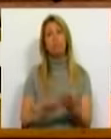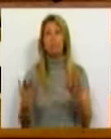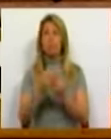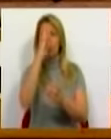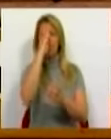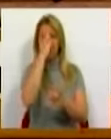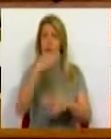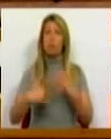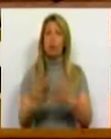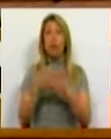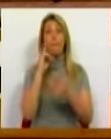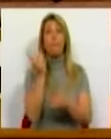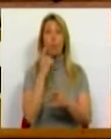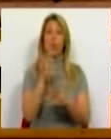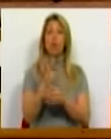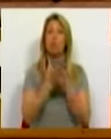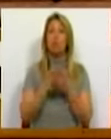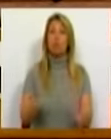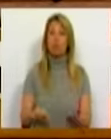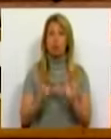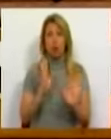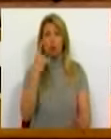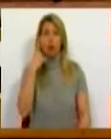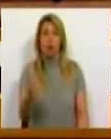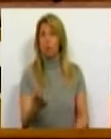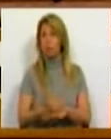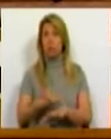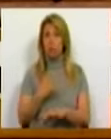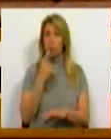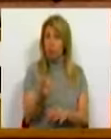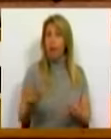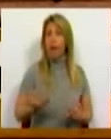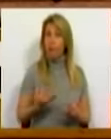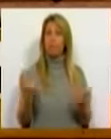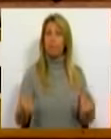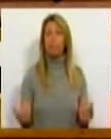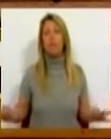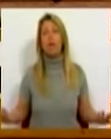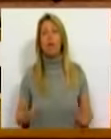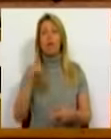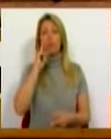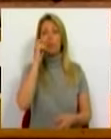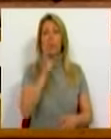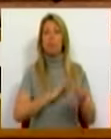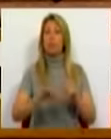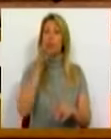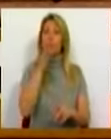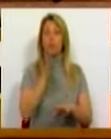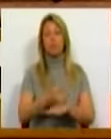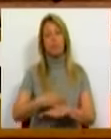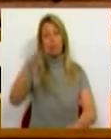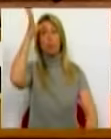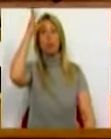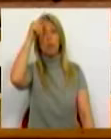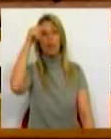soluções, como já foi até reconhecido pelos setores. Senhoras e senhores deputados, o setor do